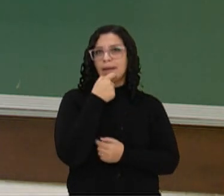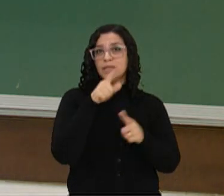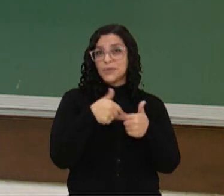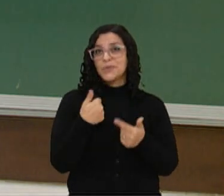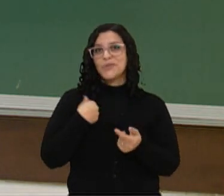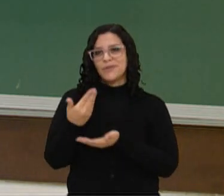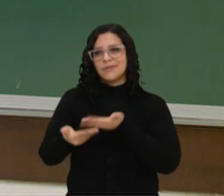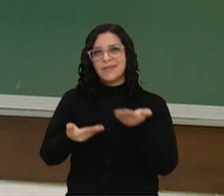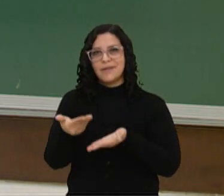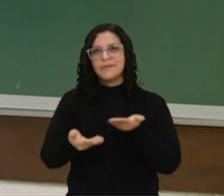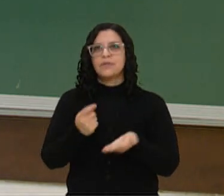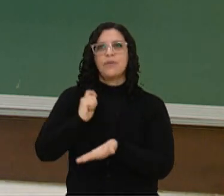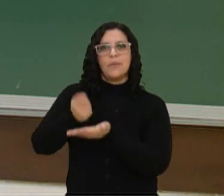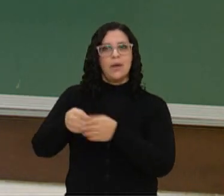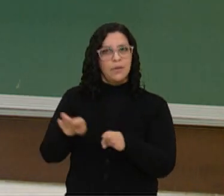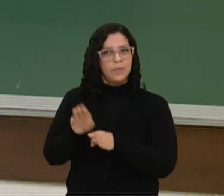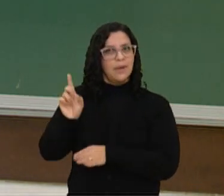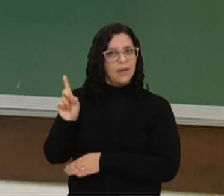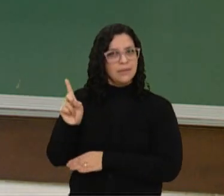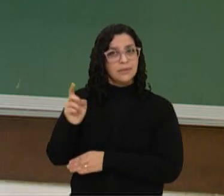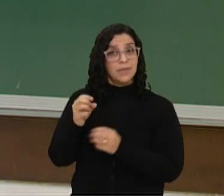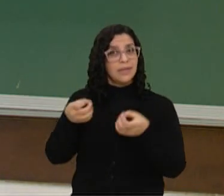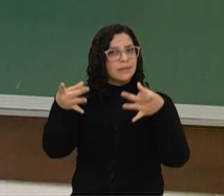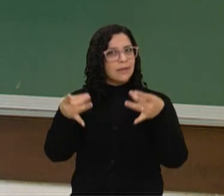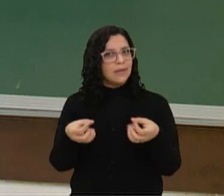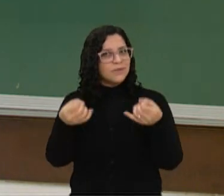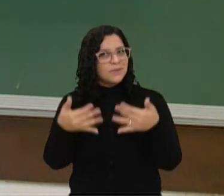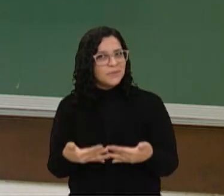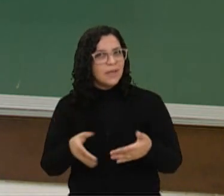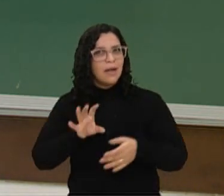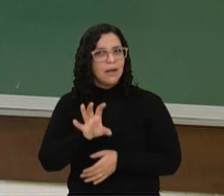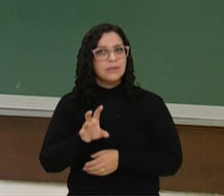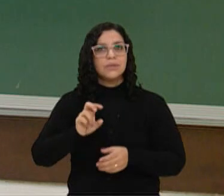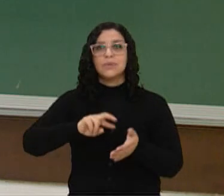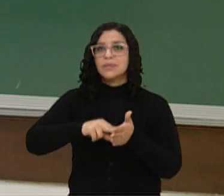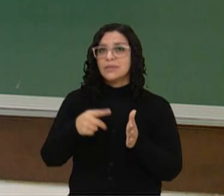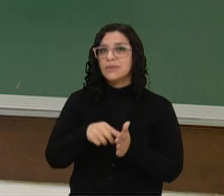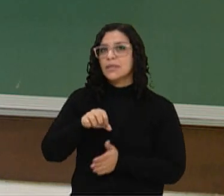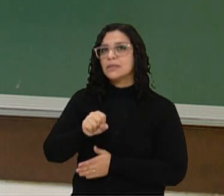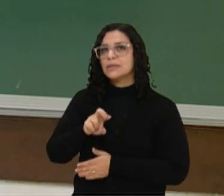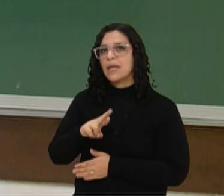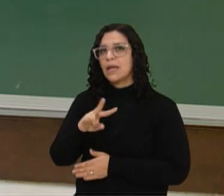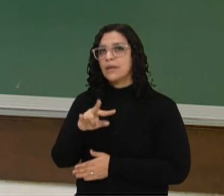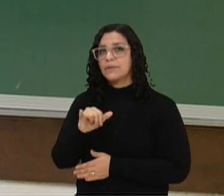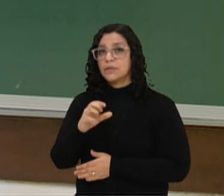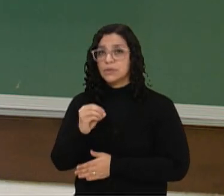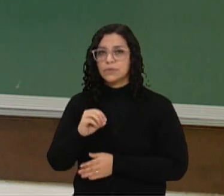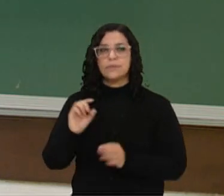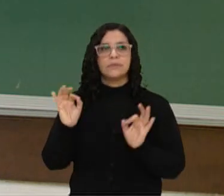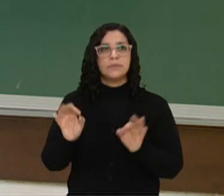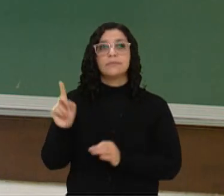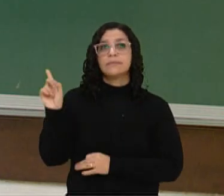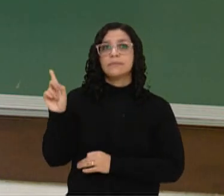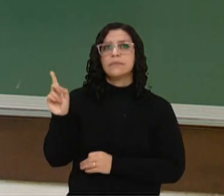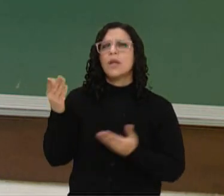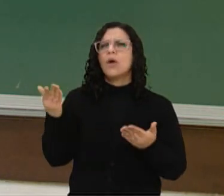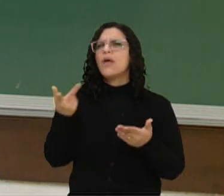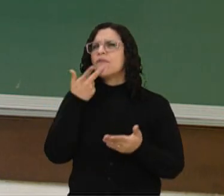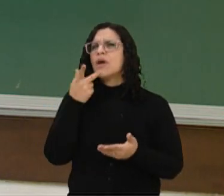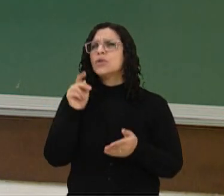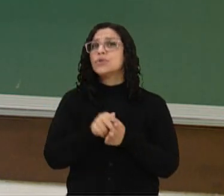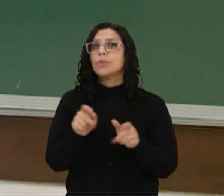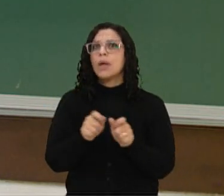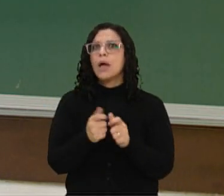mas um serviço. Certo? Para ficar bem clara essa questão ali da definição dos dois. E aí, quando eu penso